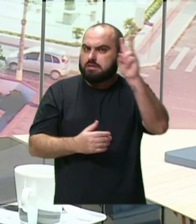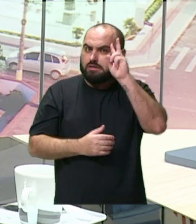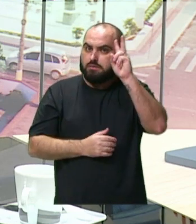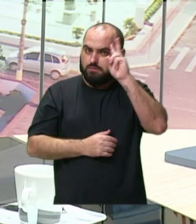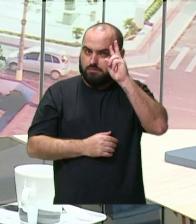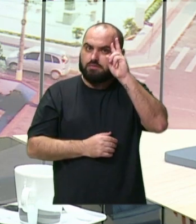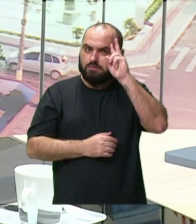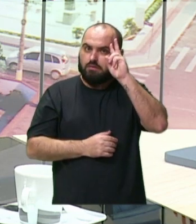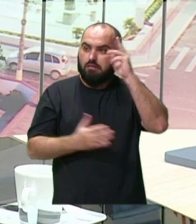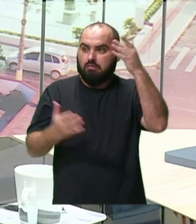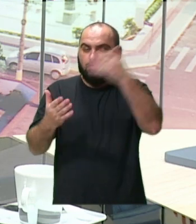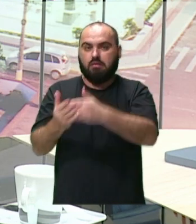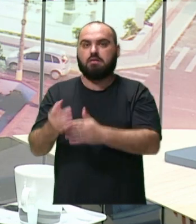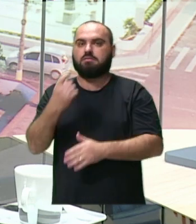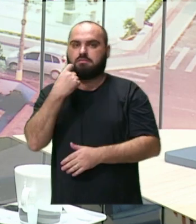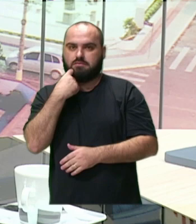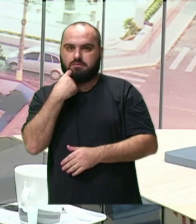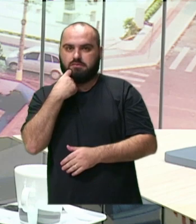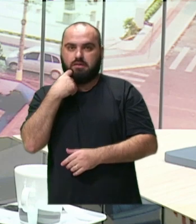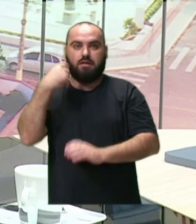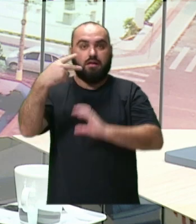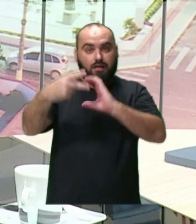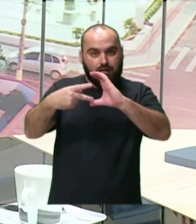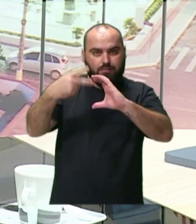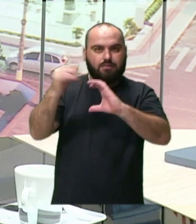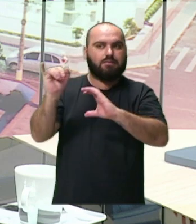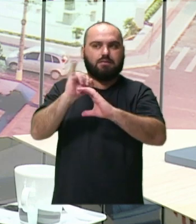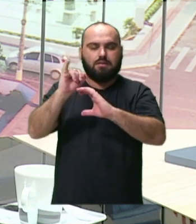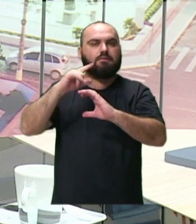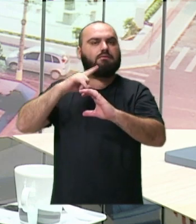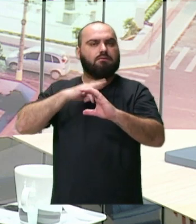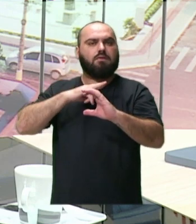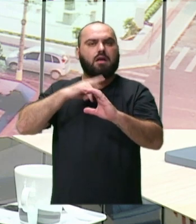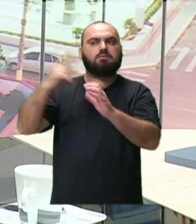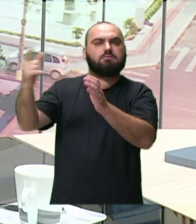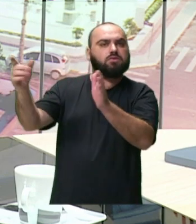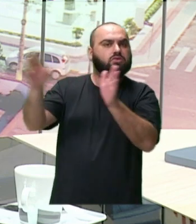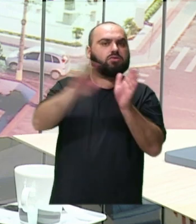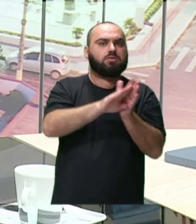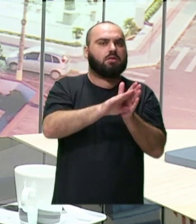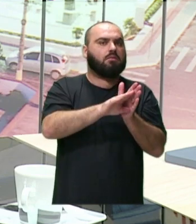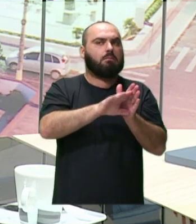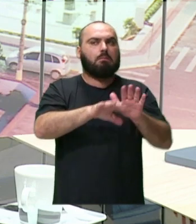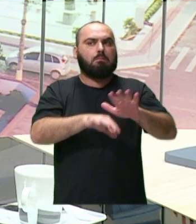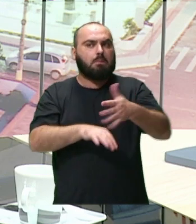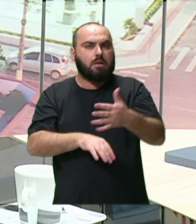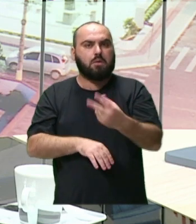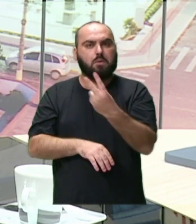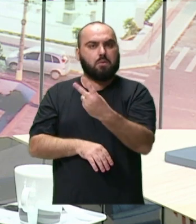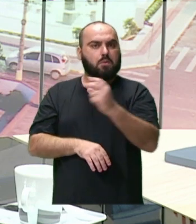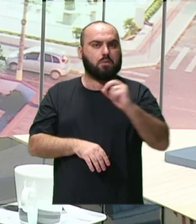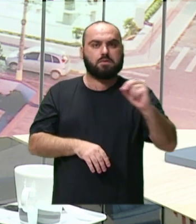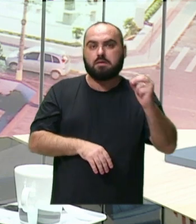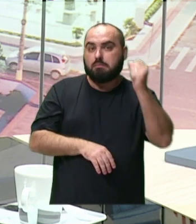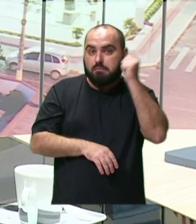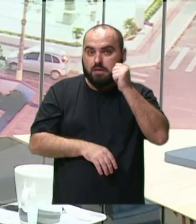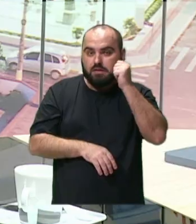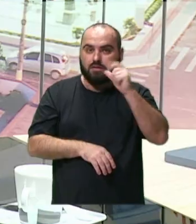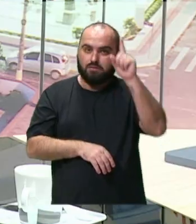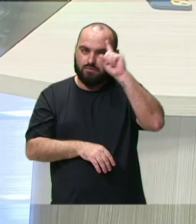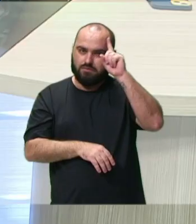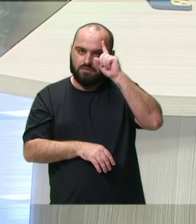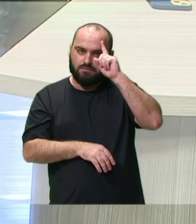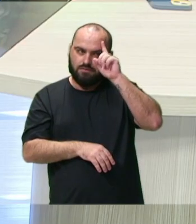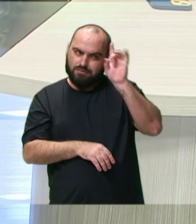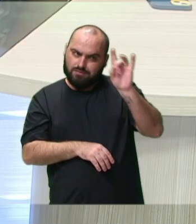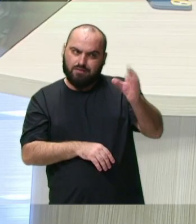Mulher até a sexta, a Câmara de Vereadores de Itajaí vai receber cerca de 200 meninas por dia, com exceção da sexta, que